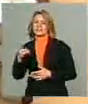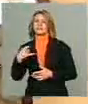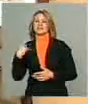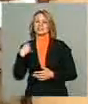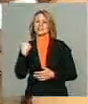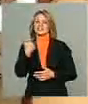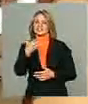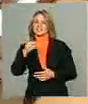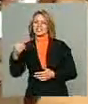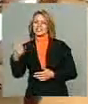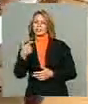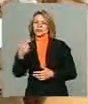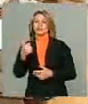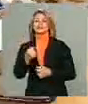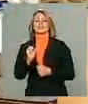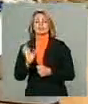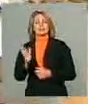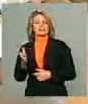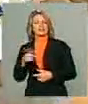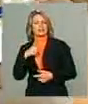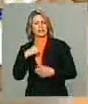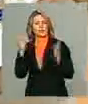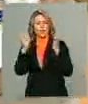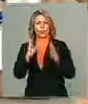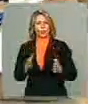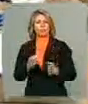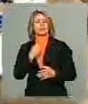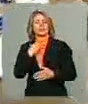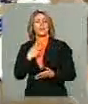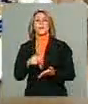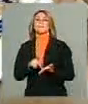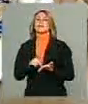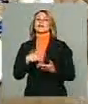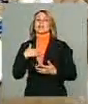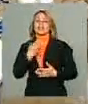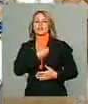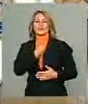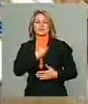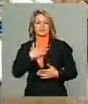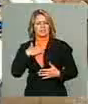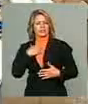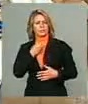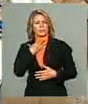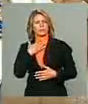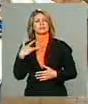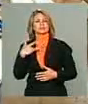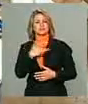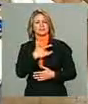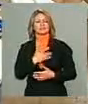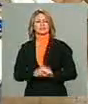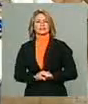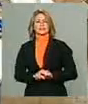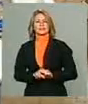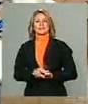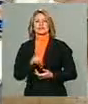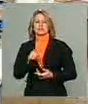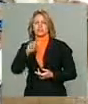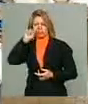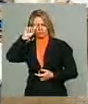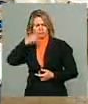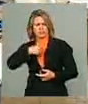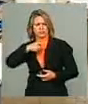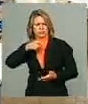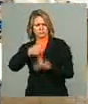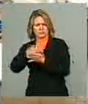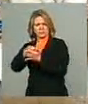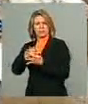eu sou feliz eu me protejo eu não me desgasto eu não me vendo nem me isso aí você é rígida da não sou